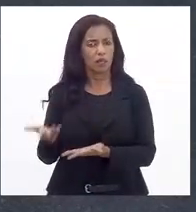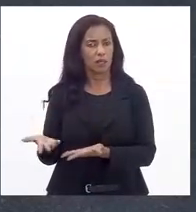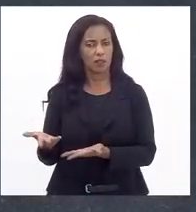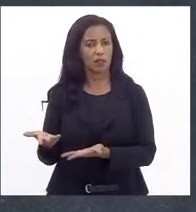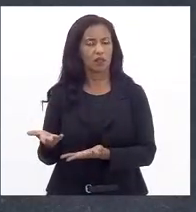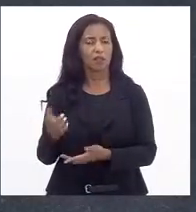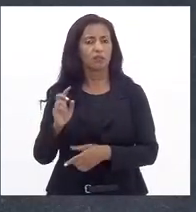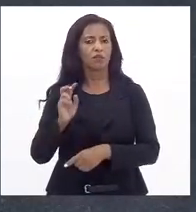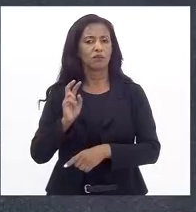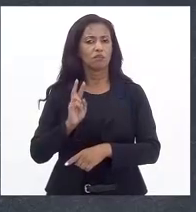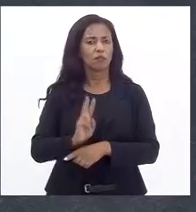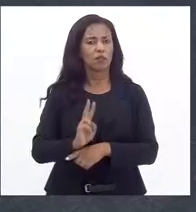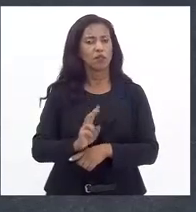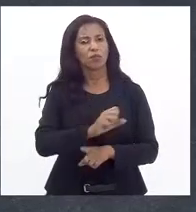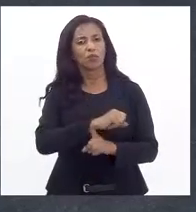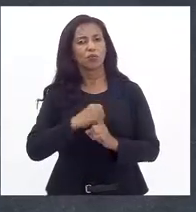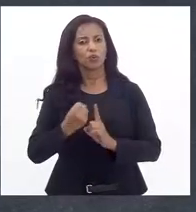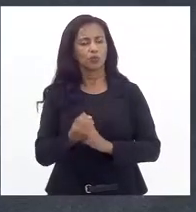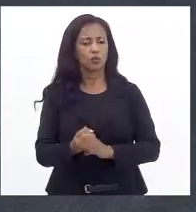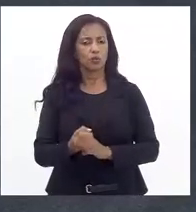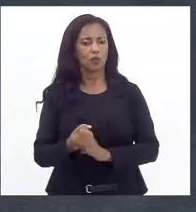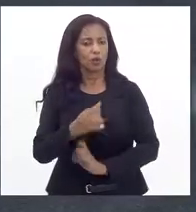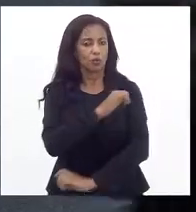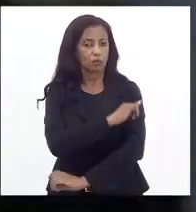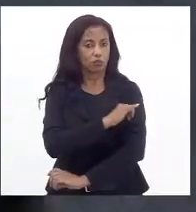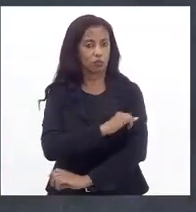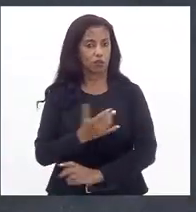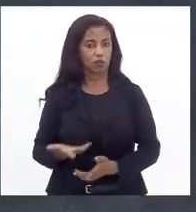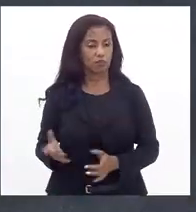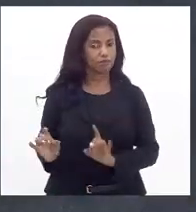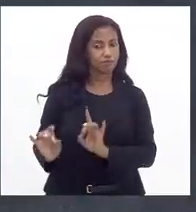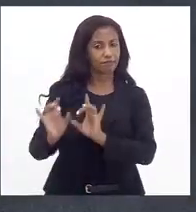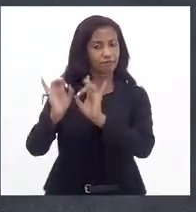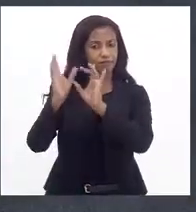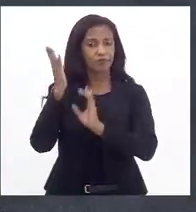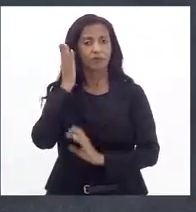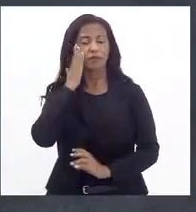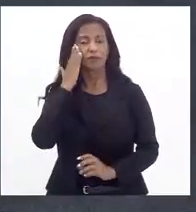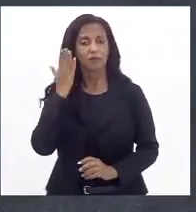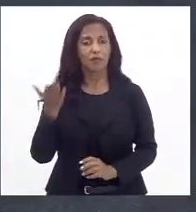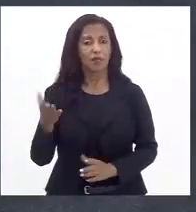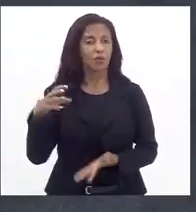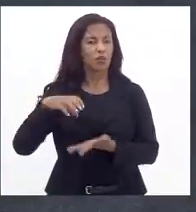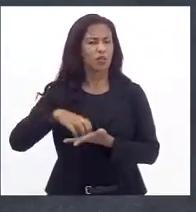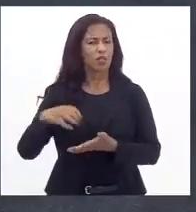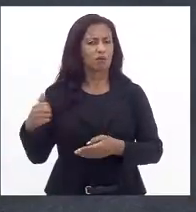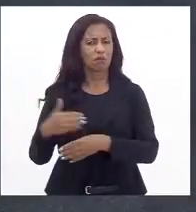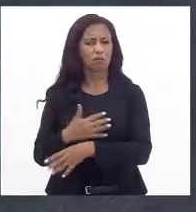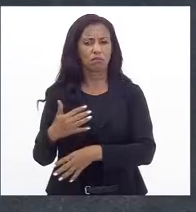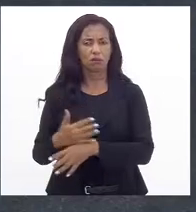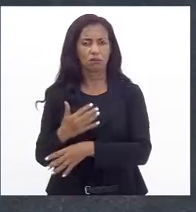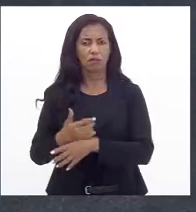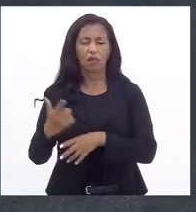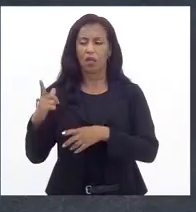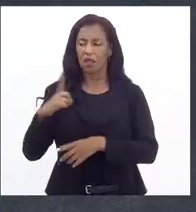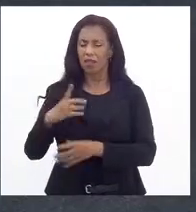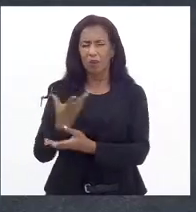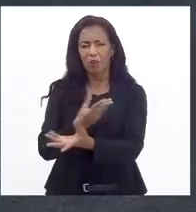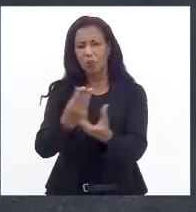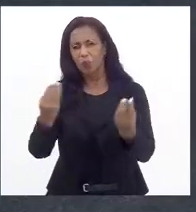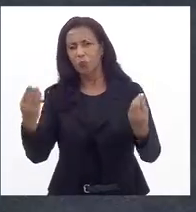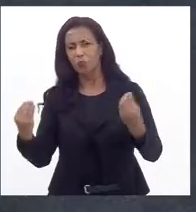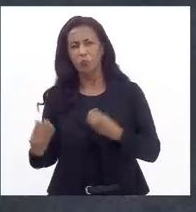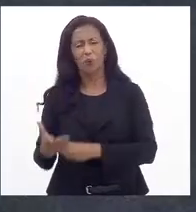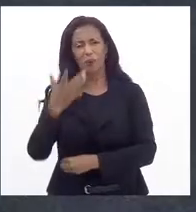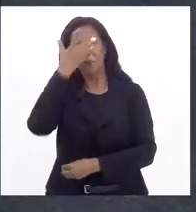assistência social do município de Janeiro como excepcionalidade sabemos que o centro da cidade nós temos uma grande